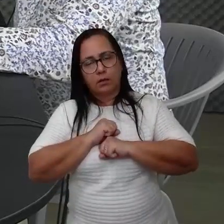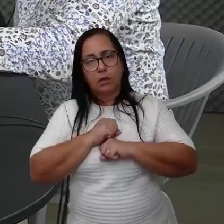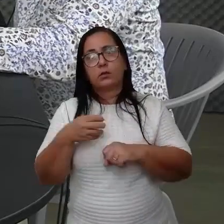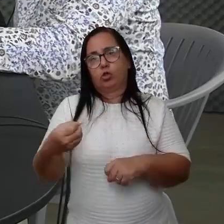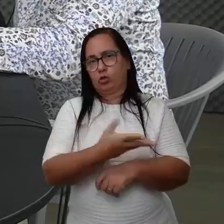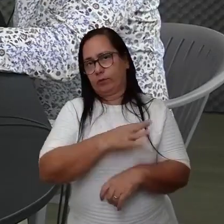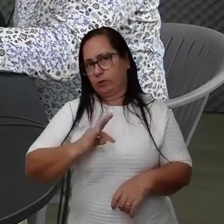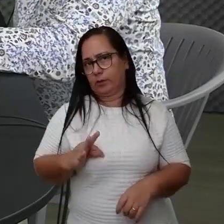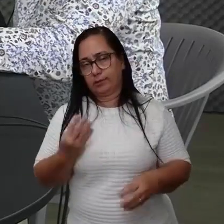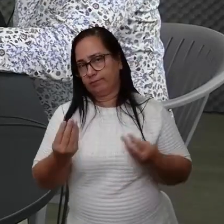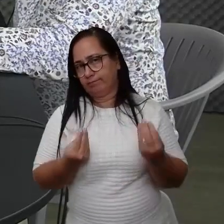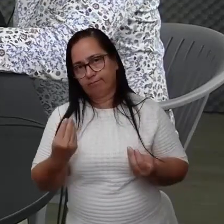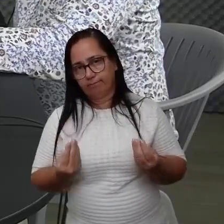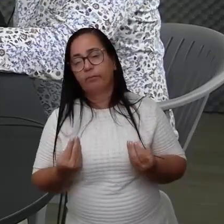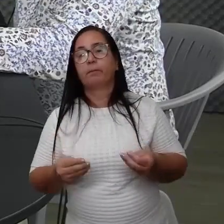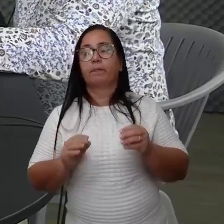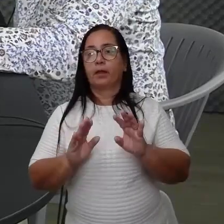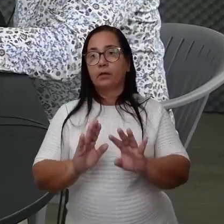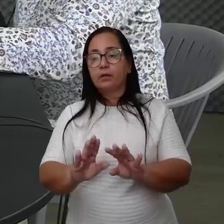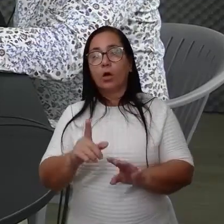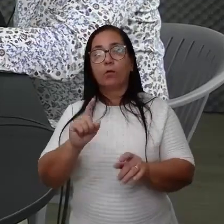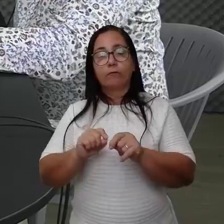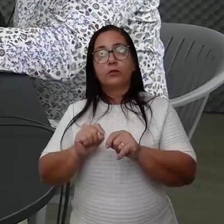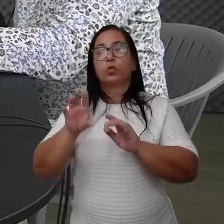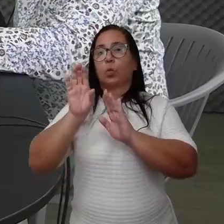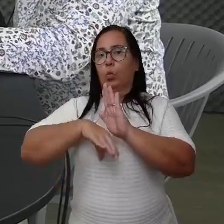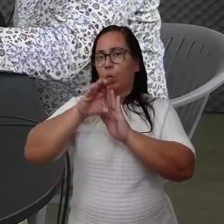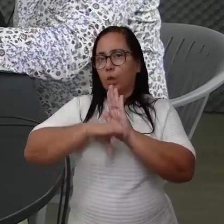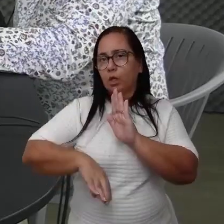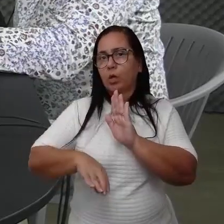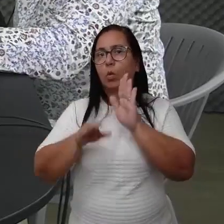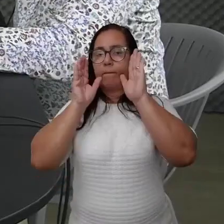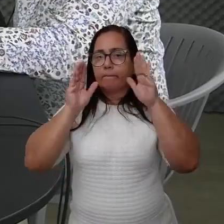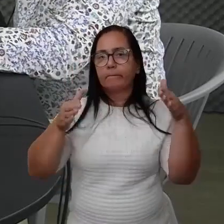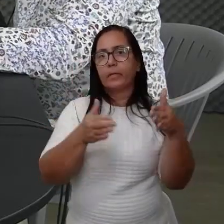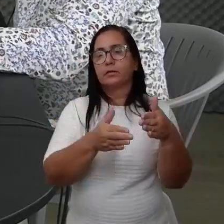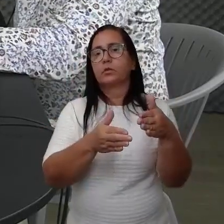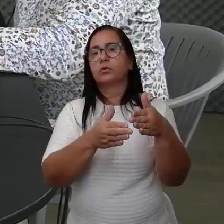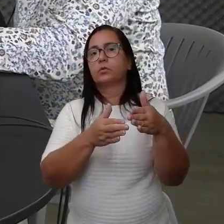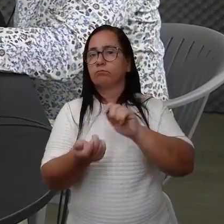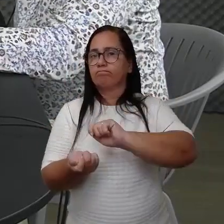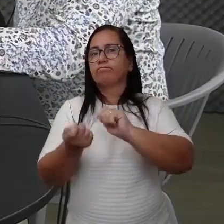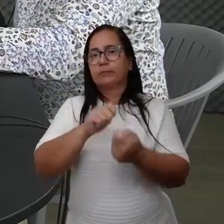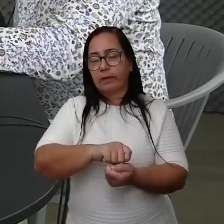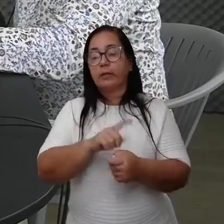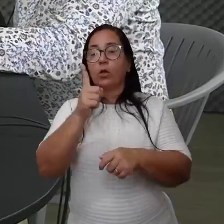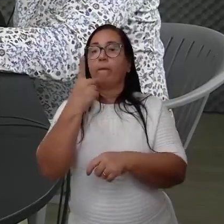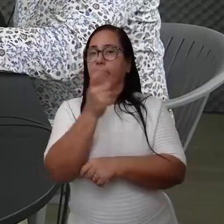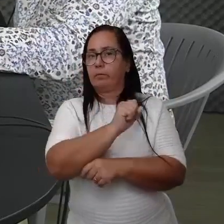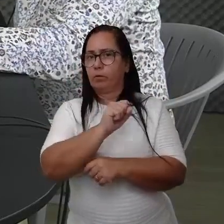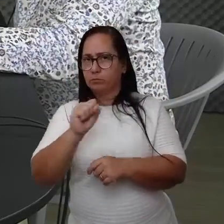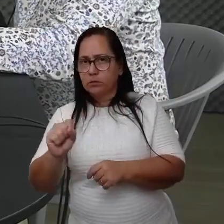novas técnicas, né, digamos? Então, a gente fez um currículo com base nisso e, a partir do primeiro período, a gente já